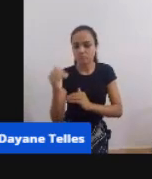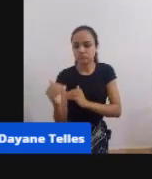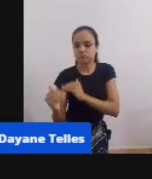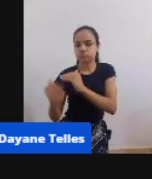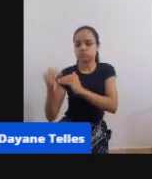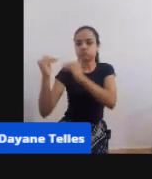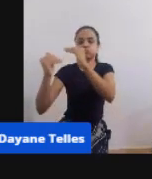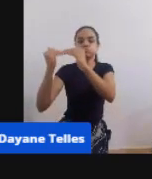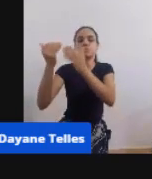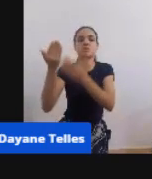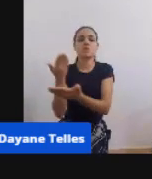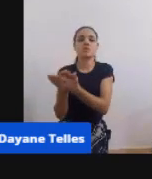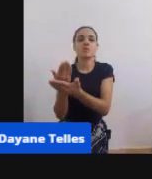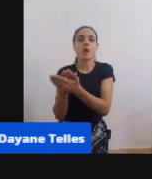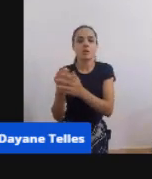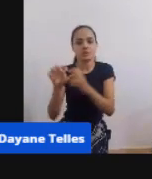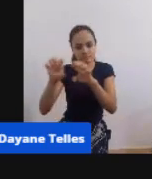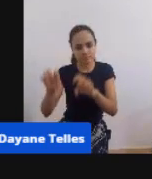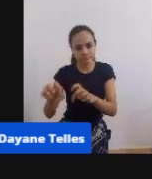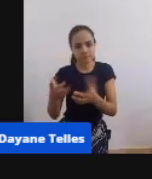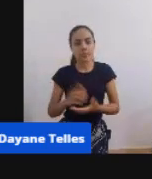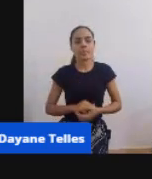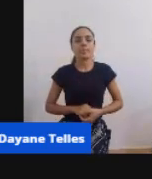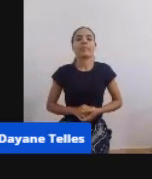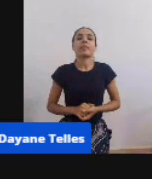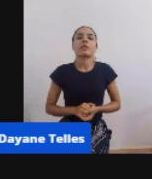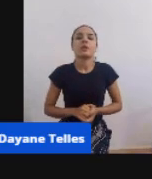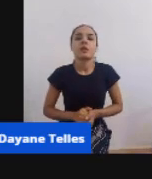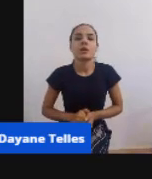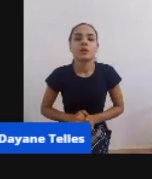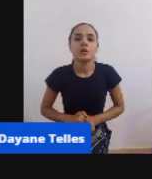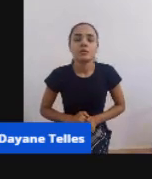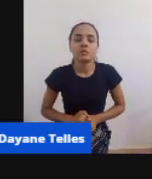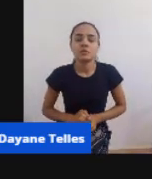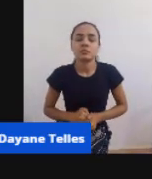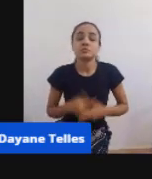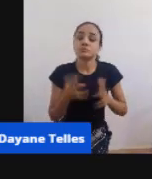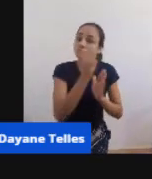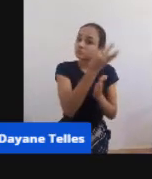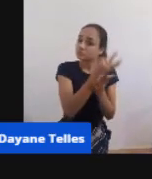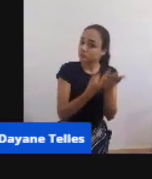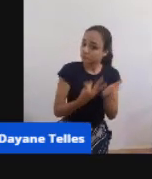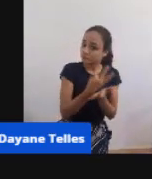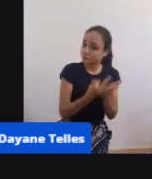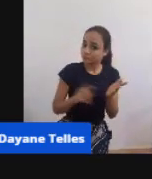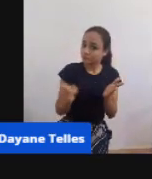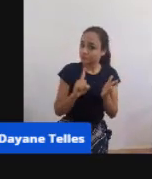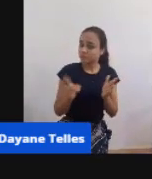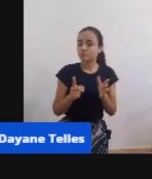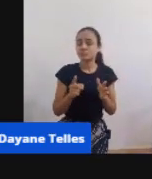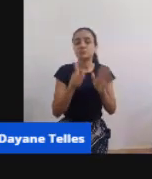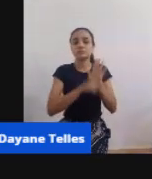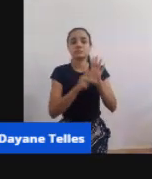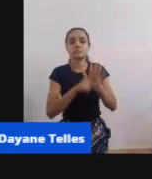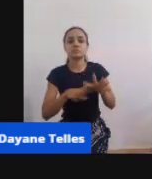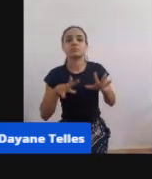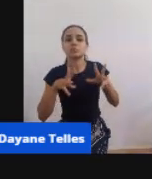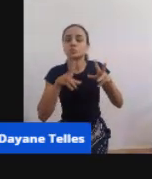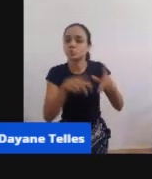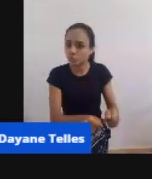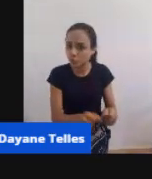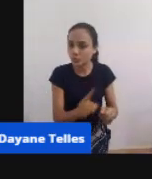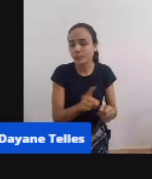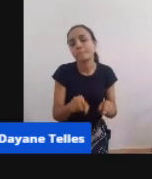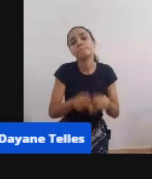Veja, nesse trecho, que ainda não é todo o planejamento, já tem várias coisas que nós podemos nos atentar.